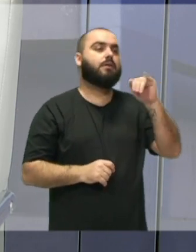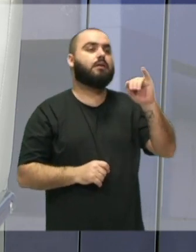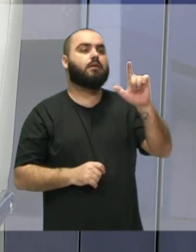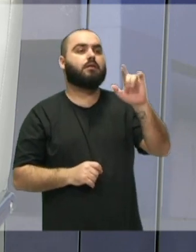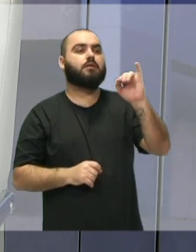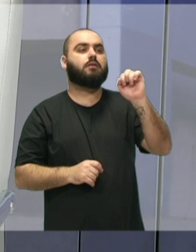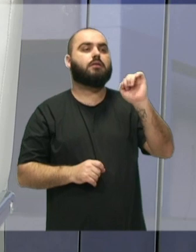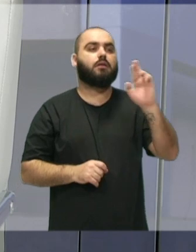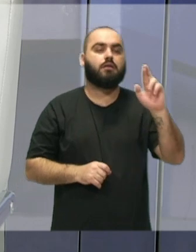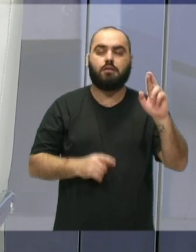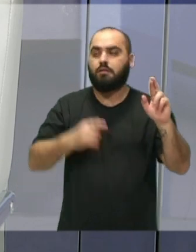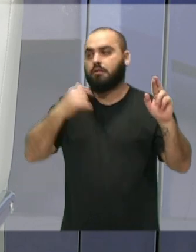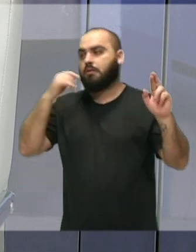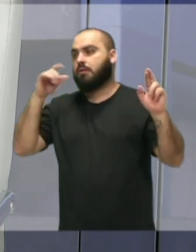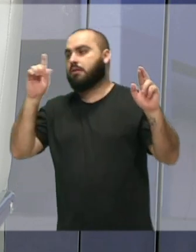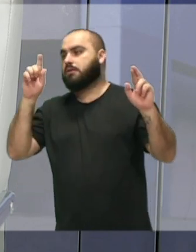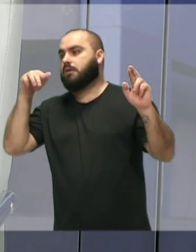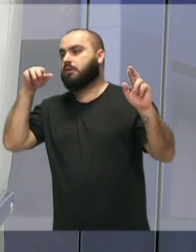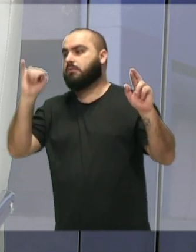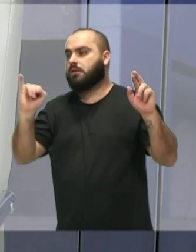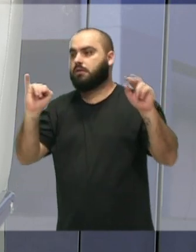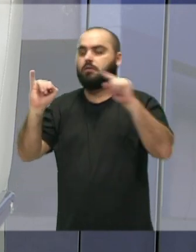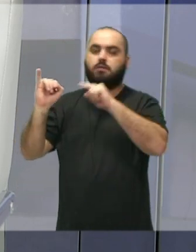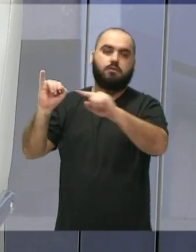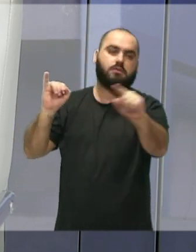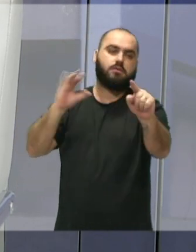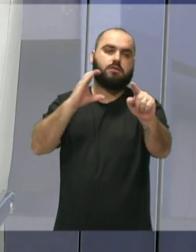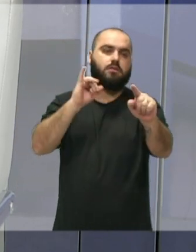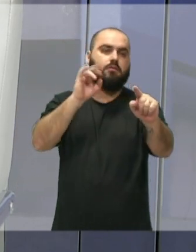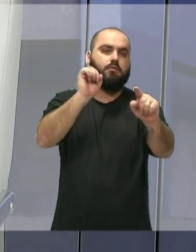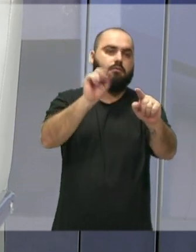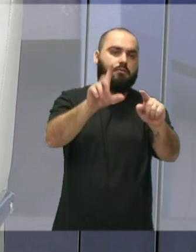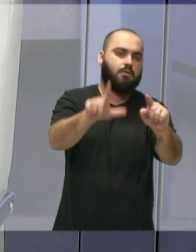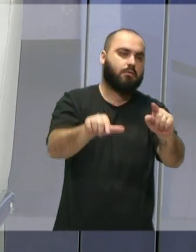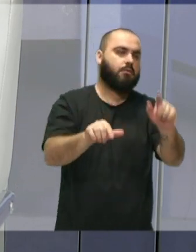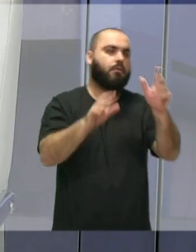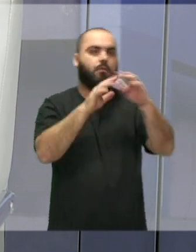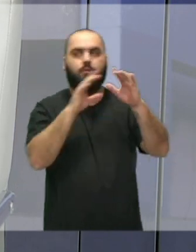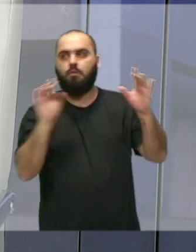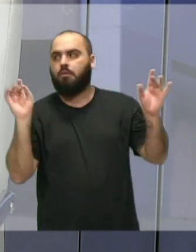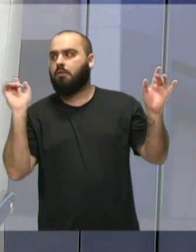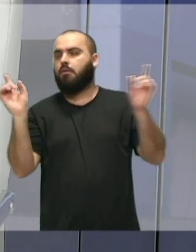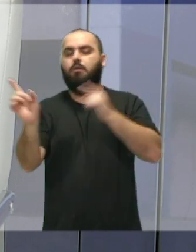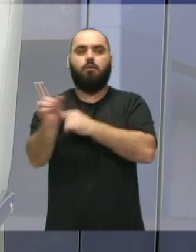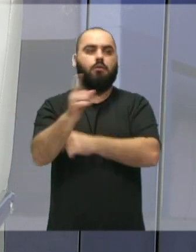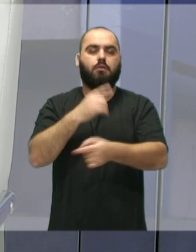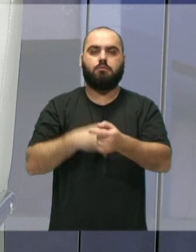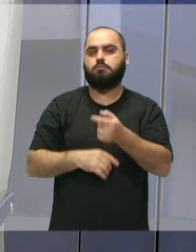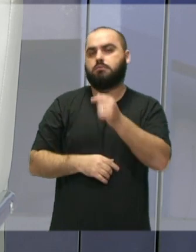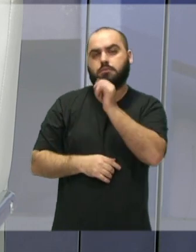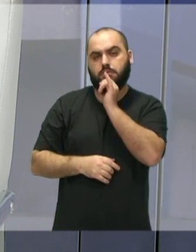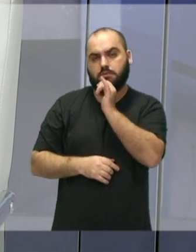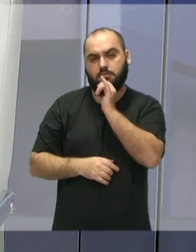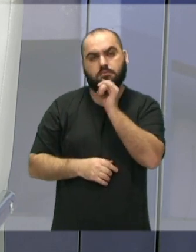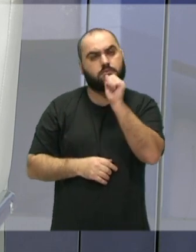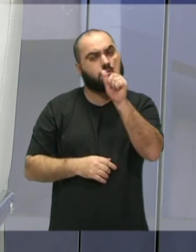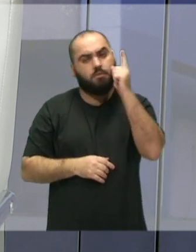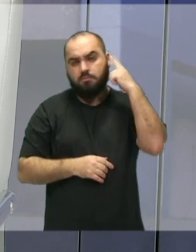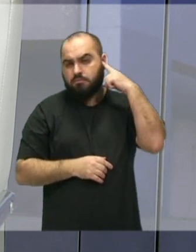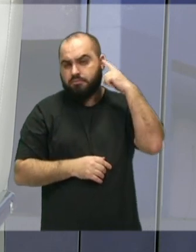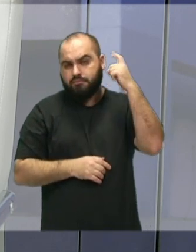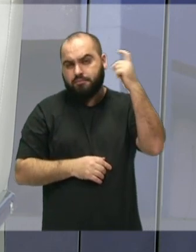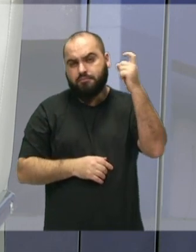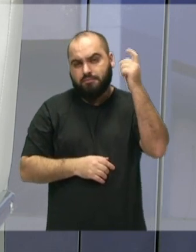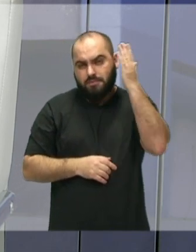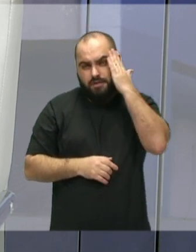faz, liga para a guarda diz que é militar e ninguém vai. E eles só vão se, por exemplo, for uma questão de perturbação de sossego é